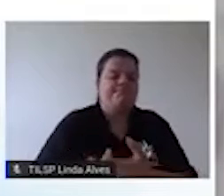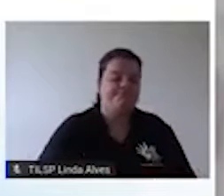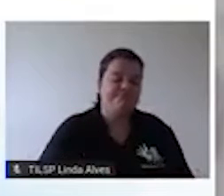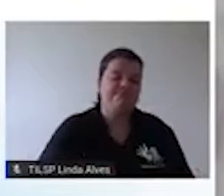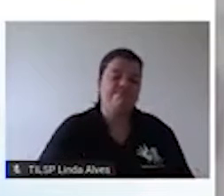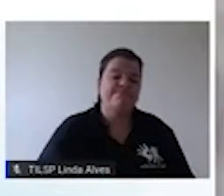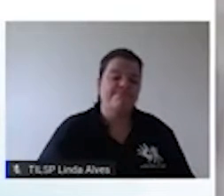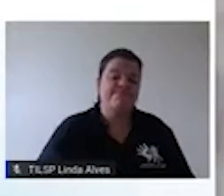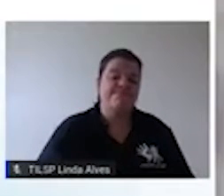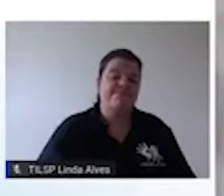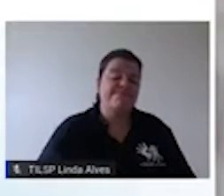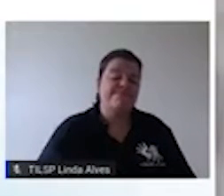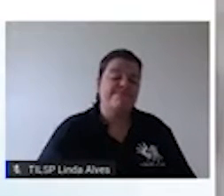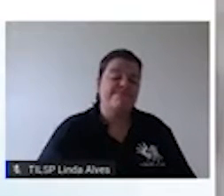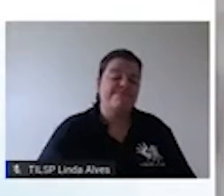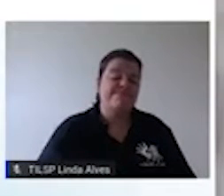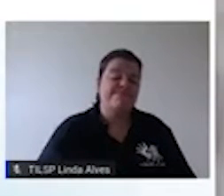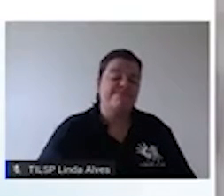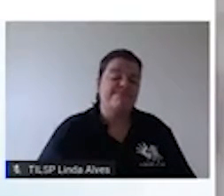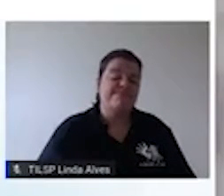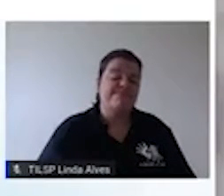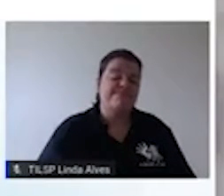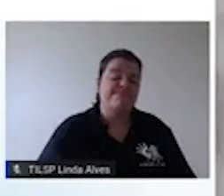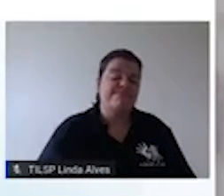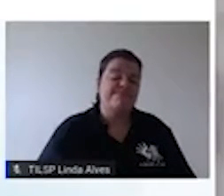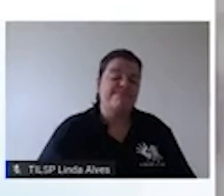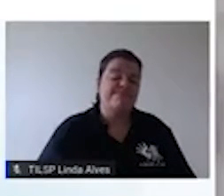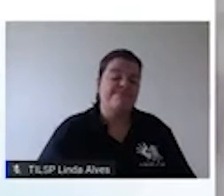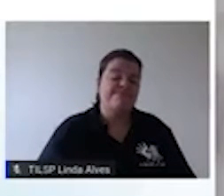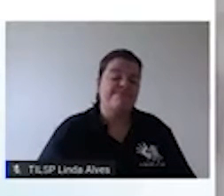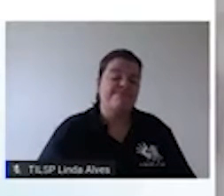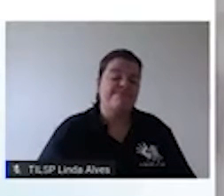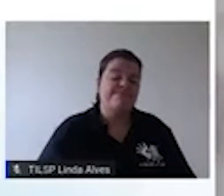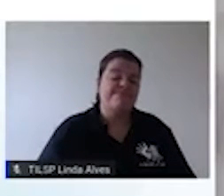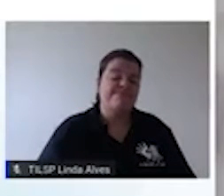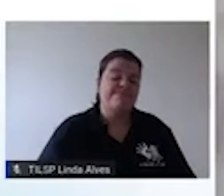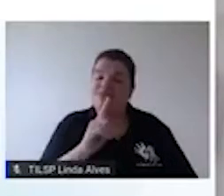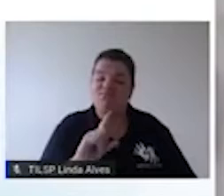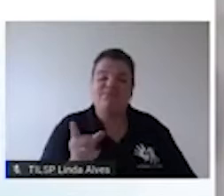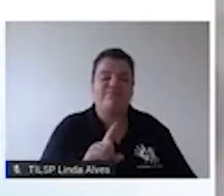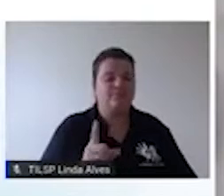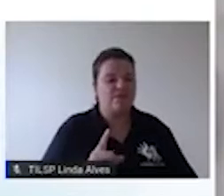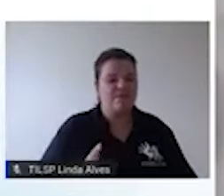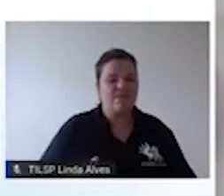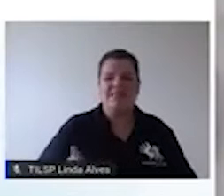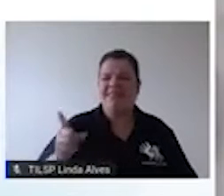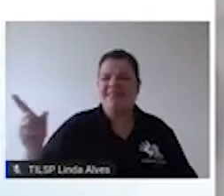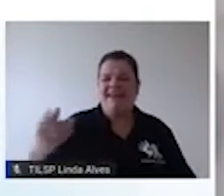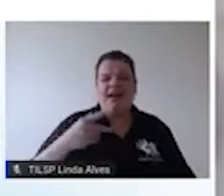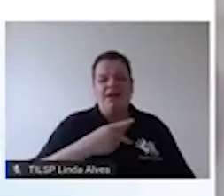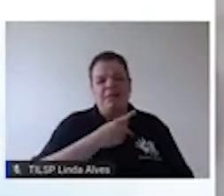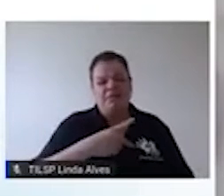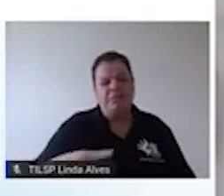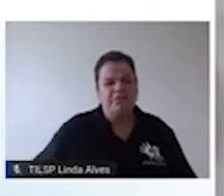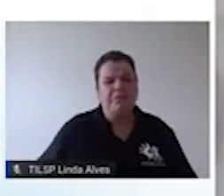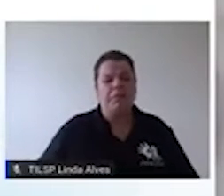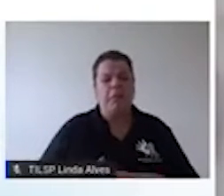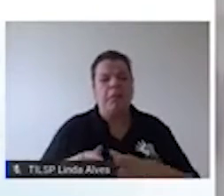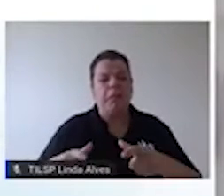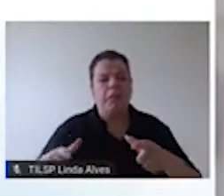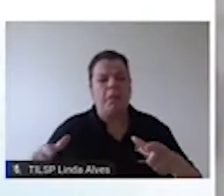Isso vai ficar meio obscuro. Não é? Os negacionistas, que também já estão se espalhando um pouco